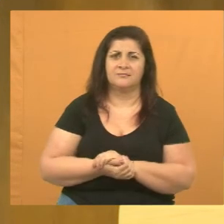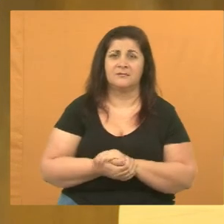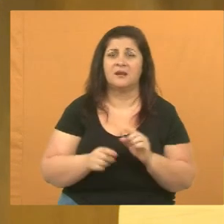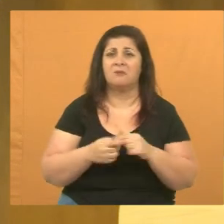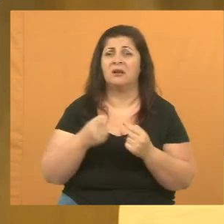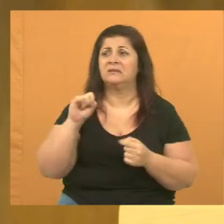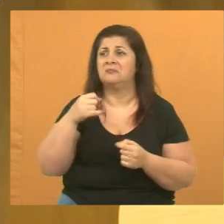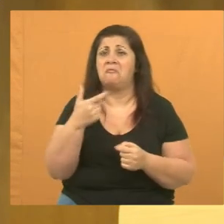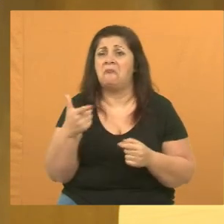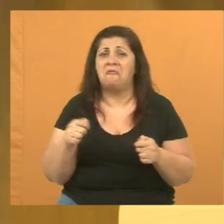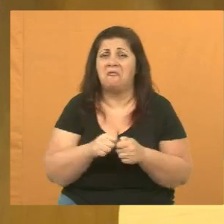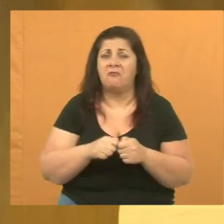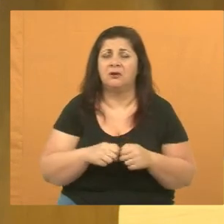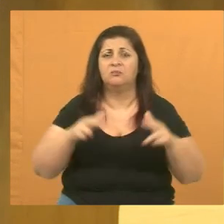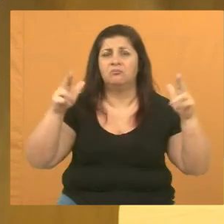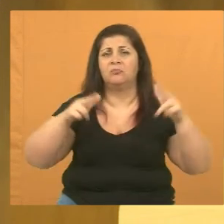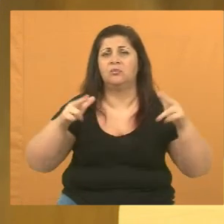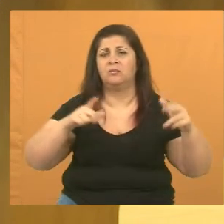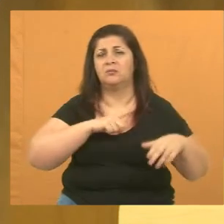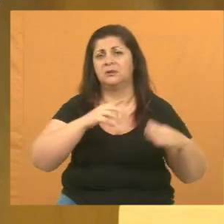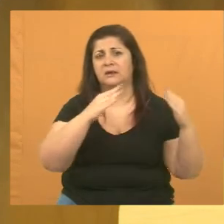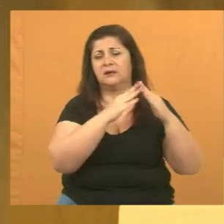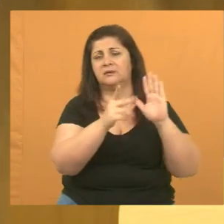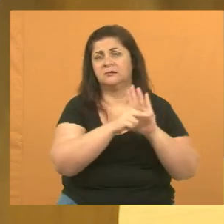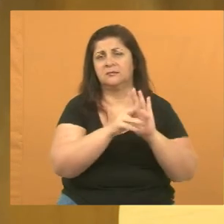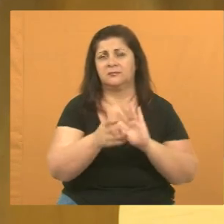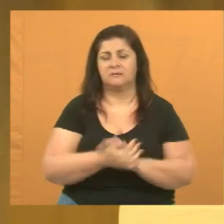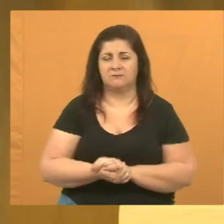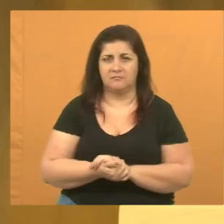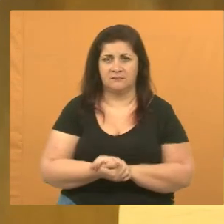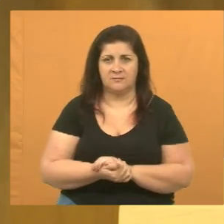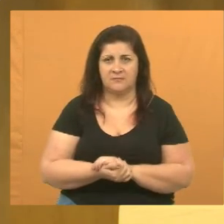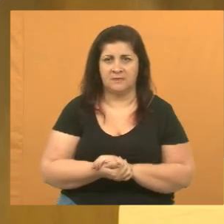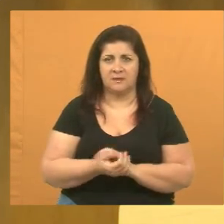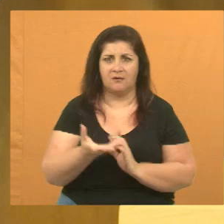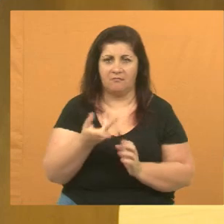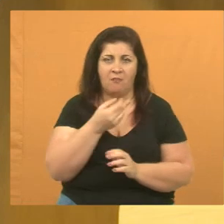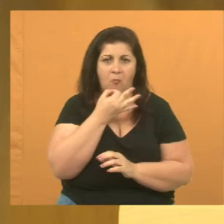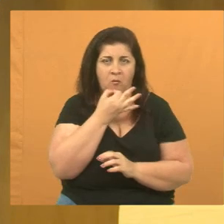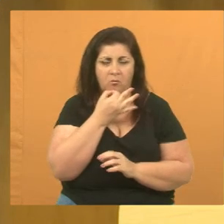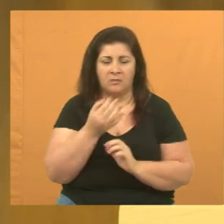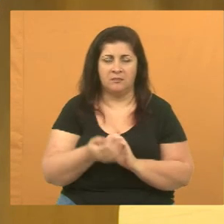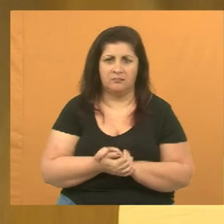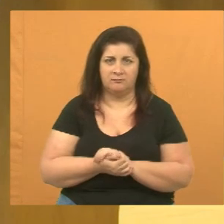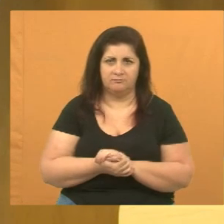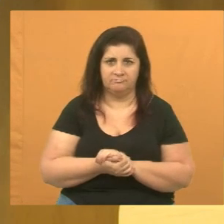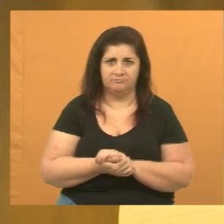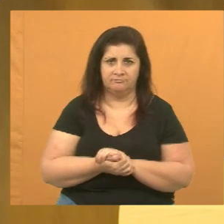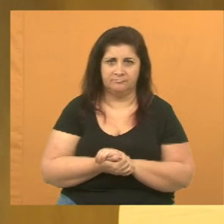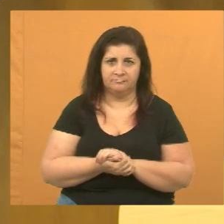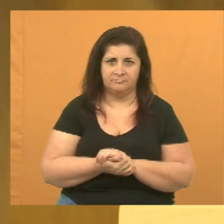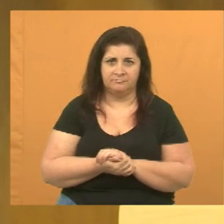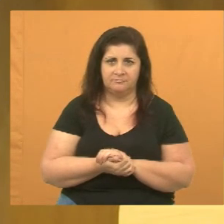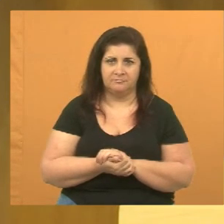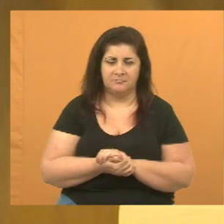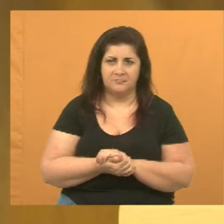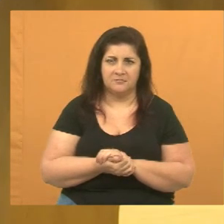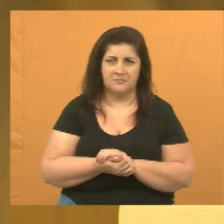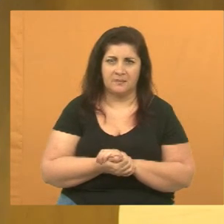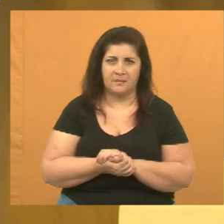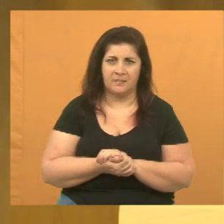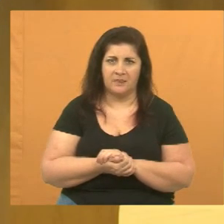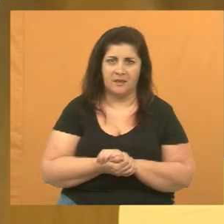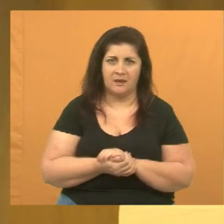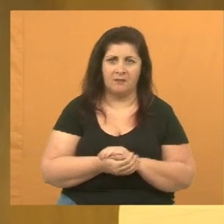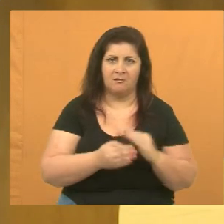se não fizer isso, não vai ter moradia nunca. Agora eu quero deixar uma sugestão aqui, enquanto dá 4